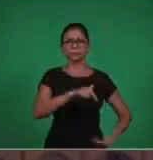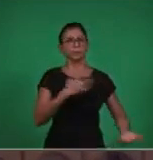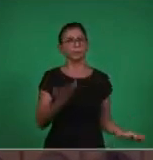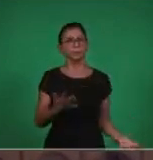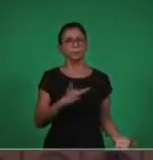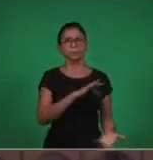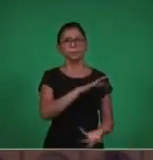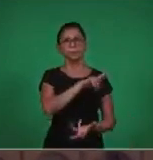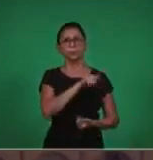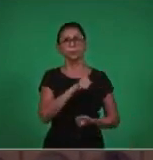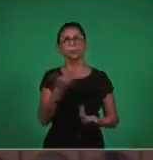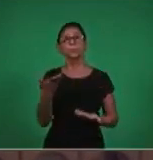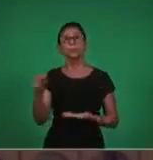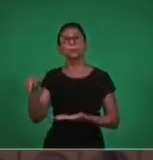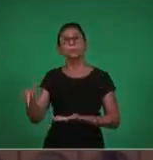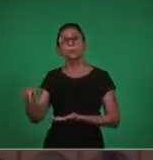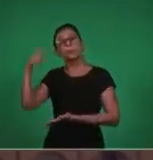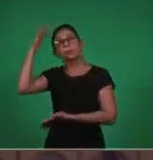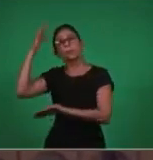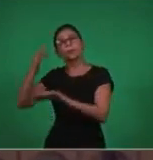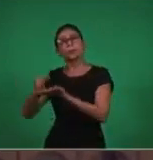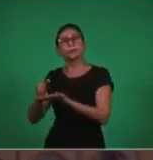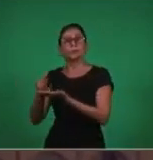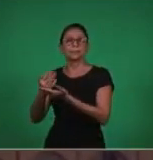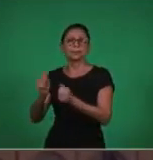E a fé é de outro mundo.